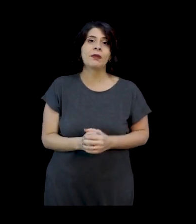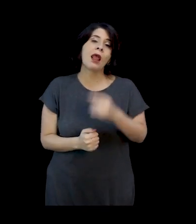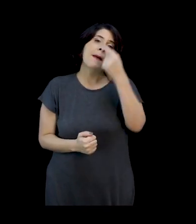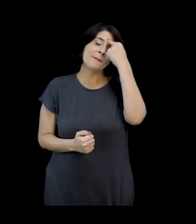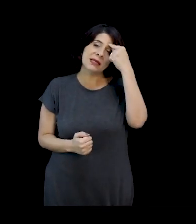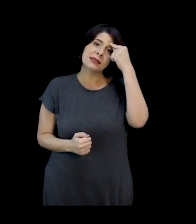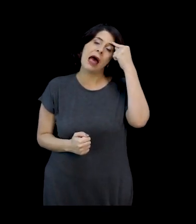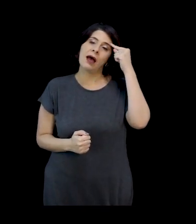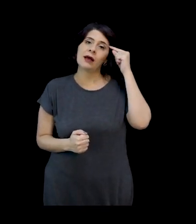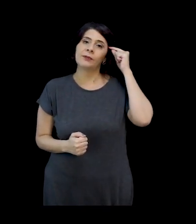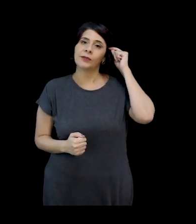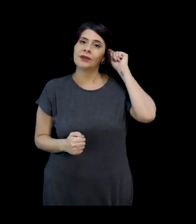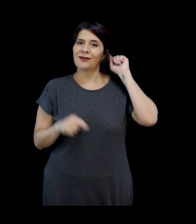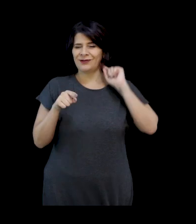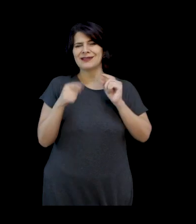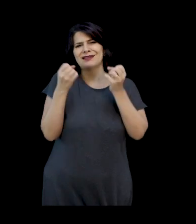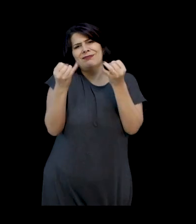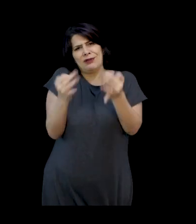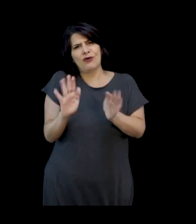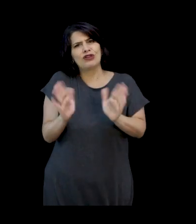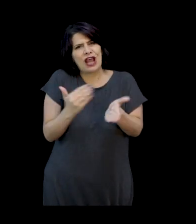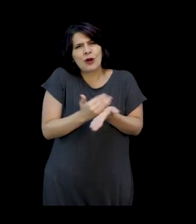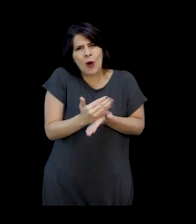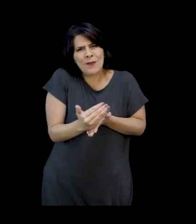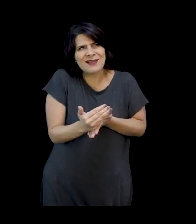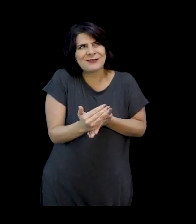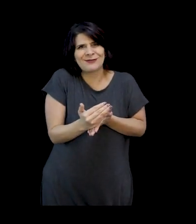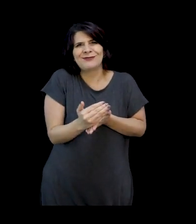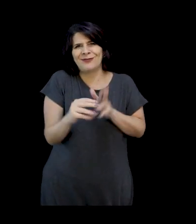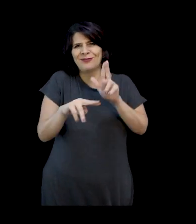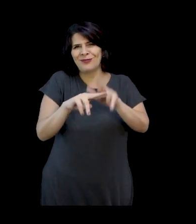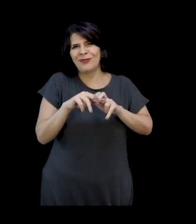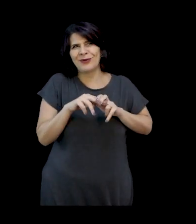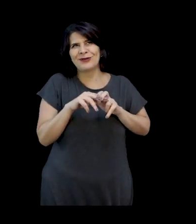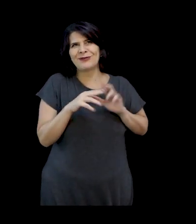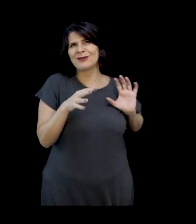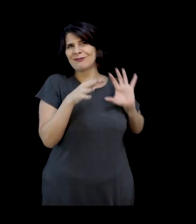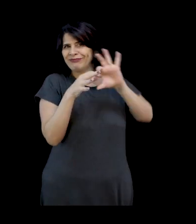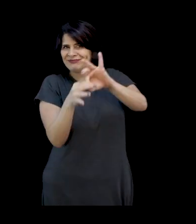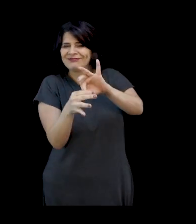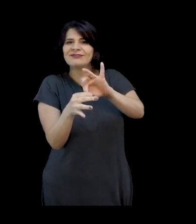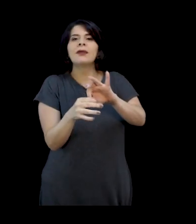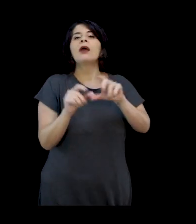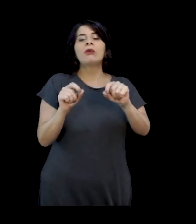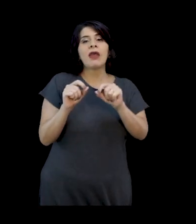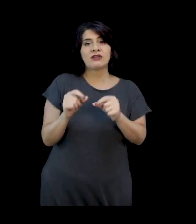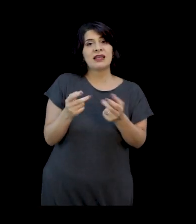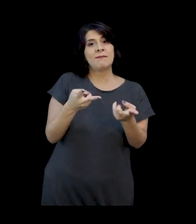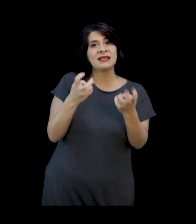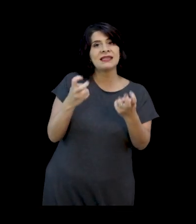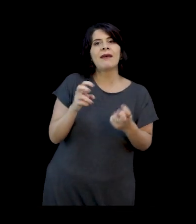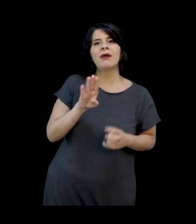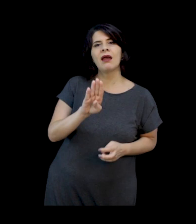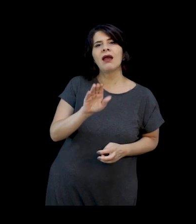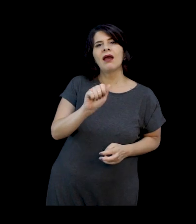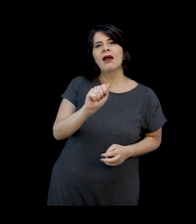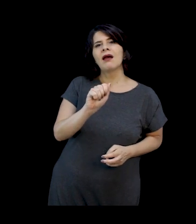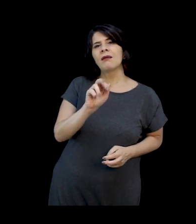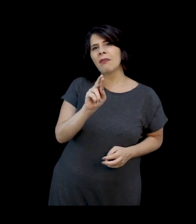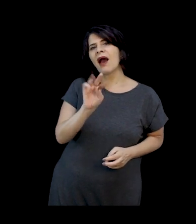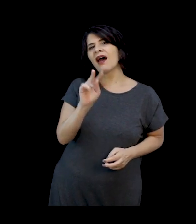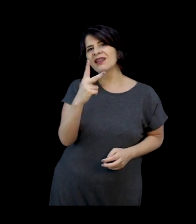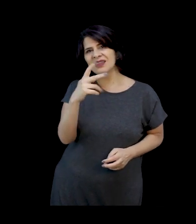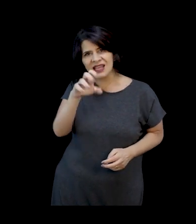E essa dimensão, que lembra inclusive a questão que você evocou no início dessa conversa, em que você falou que você vê traços